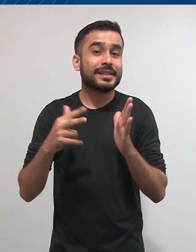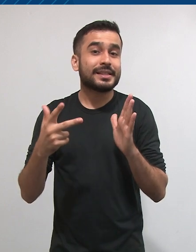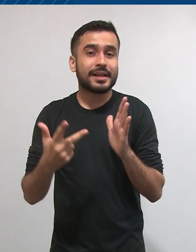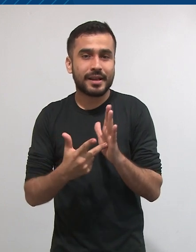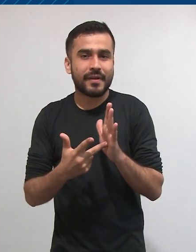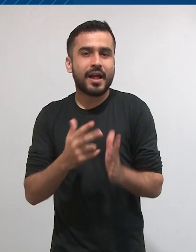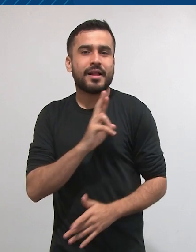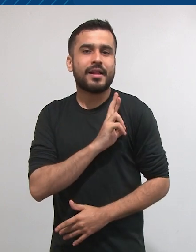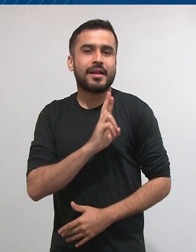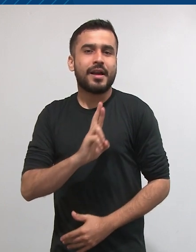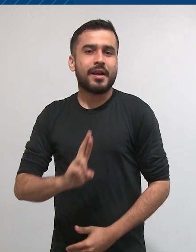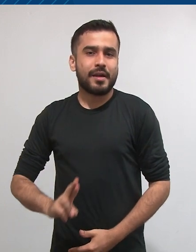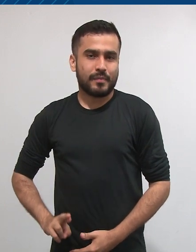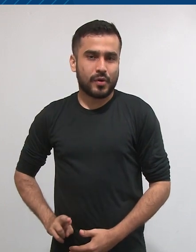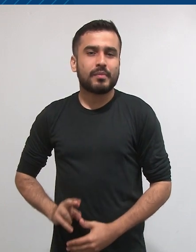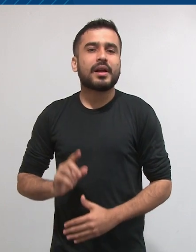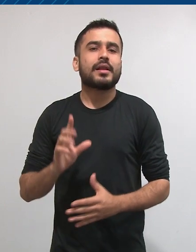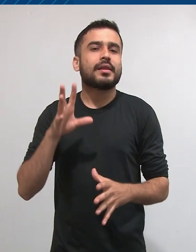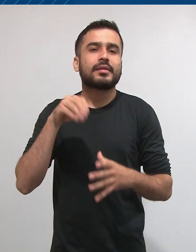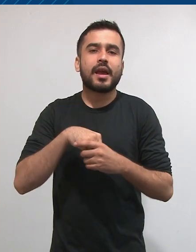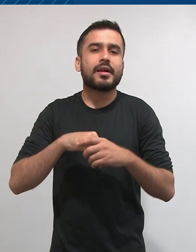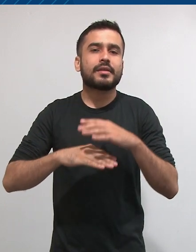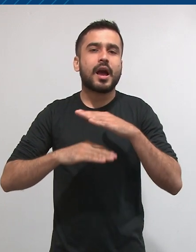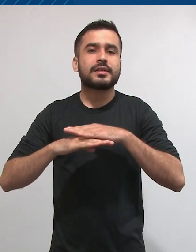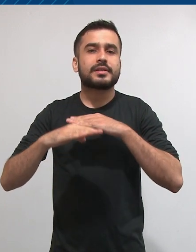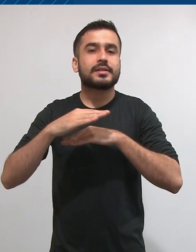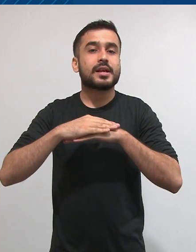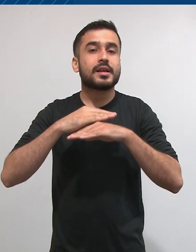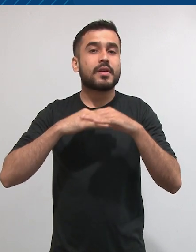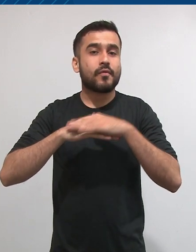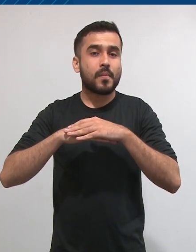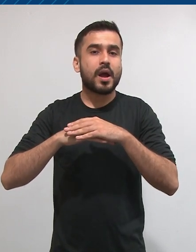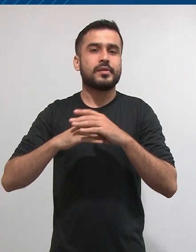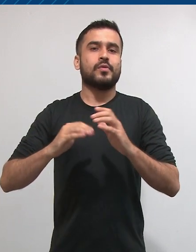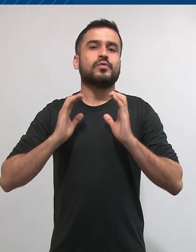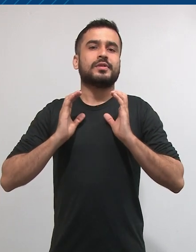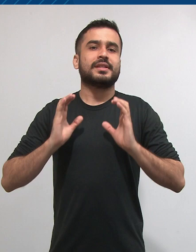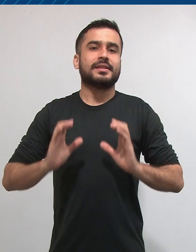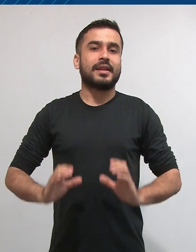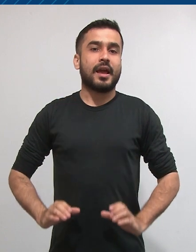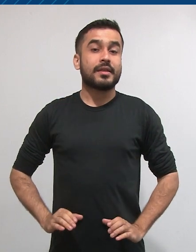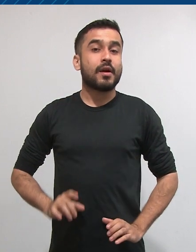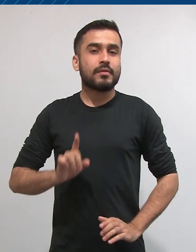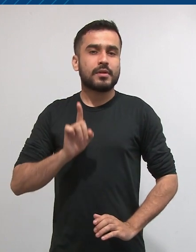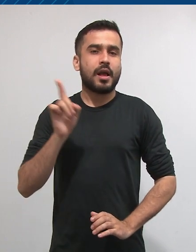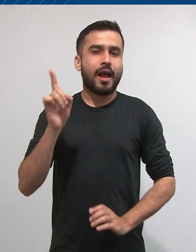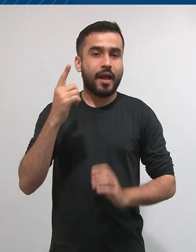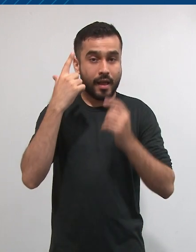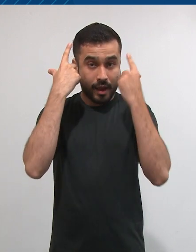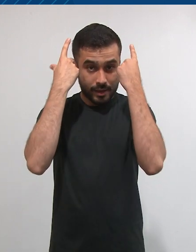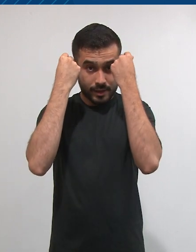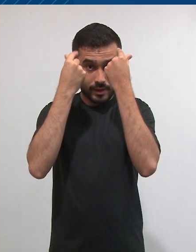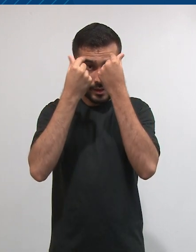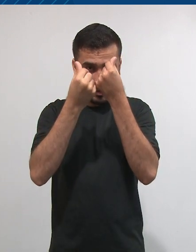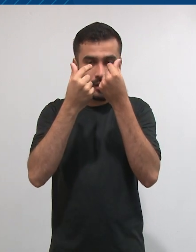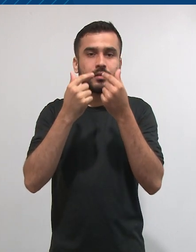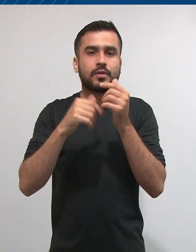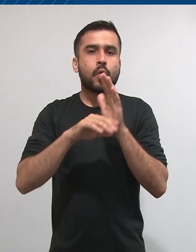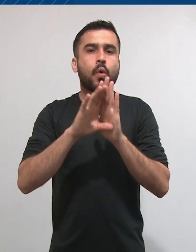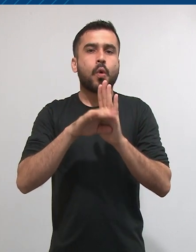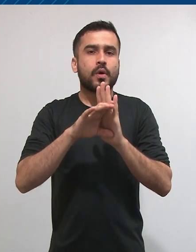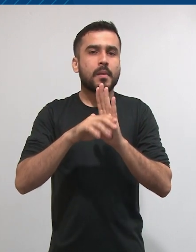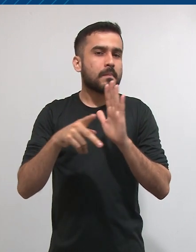da República para a formação do cidadão grego, unificando esse conceito, né,